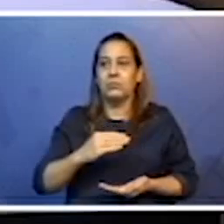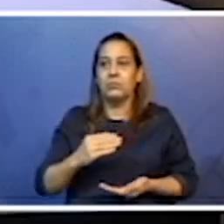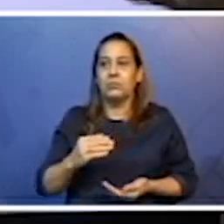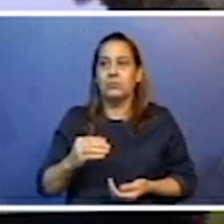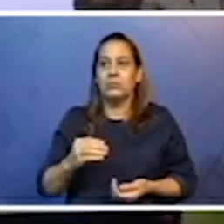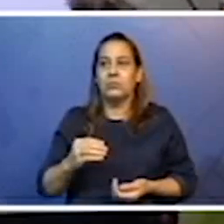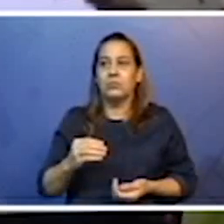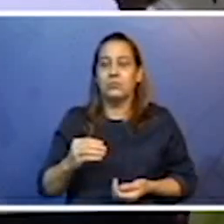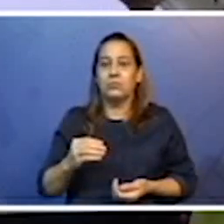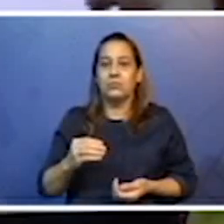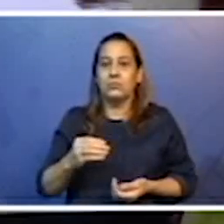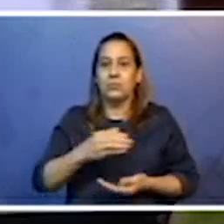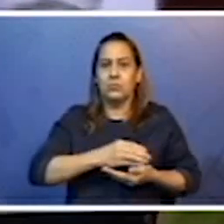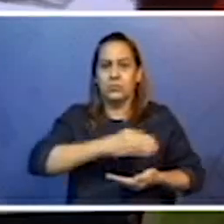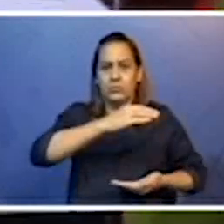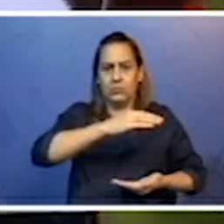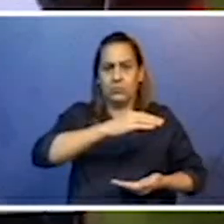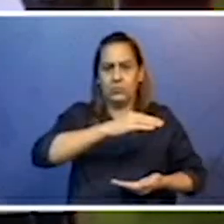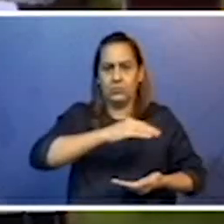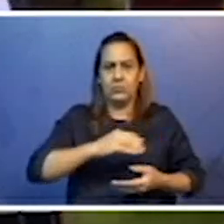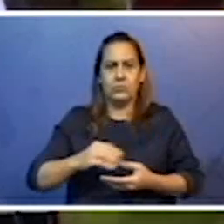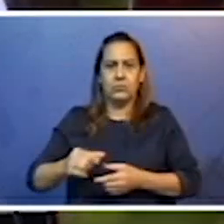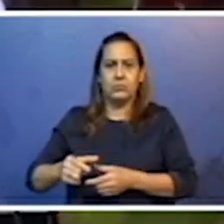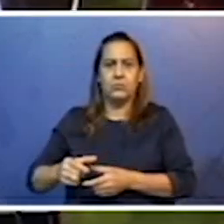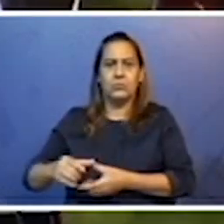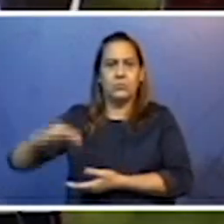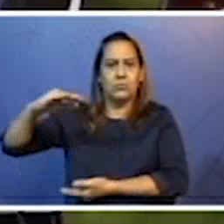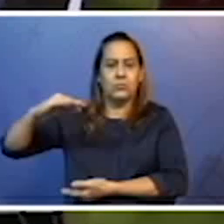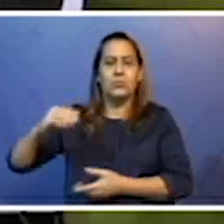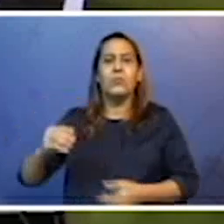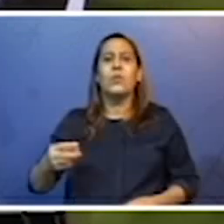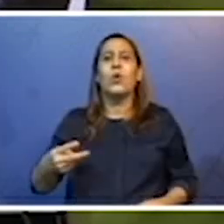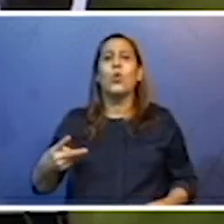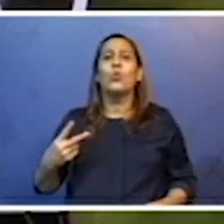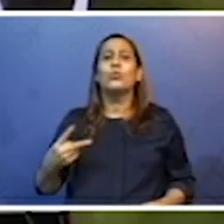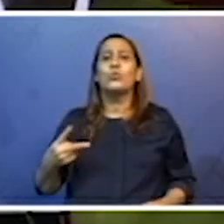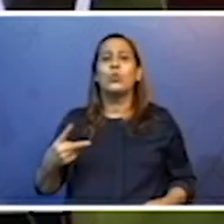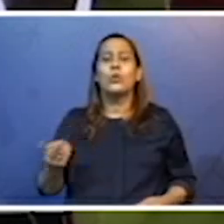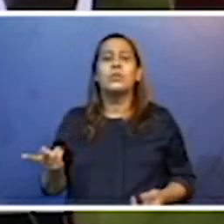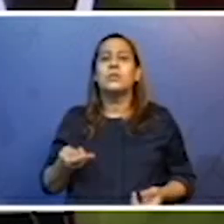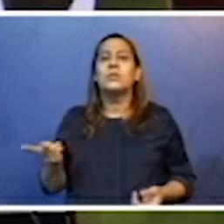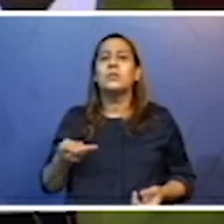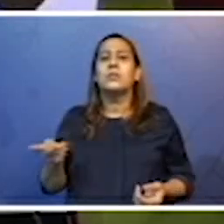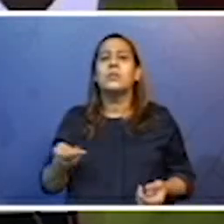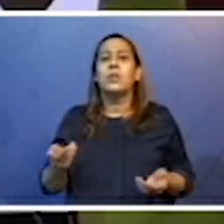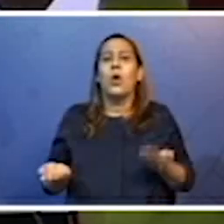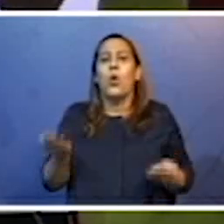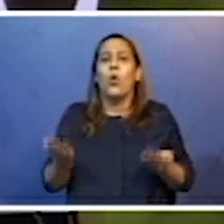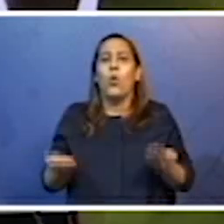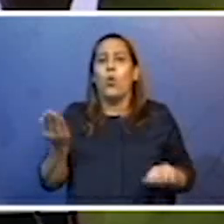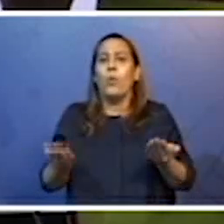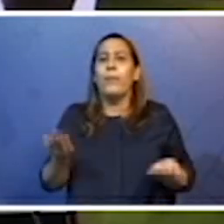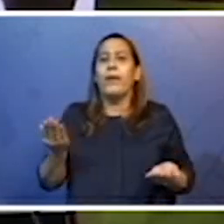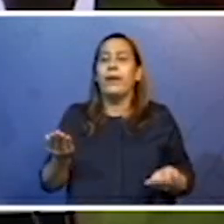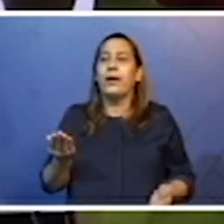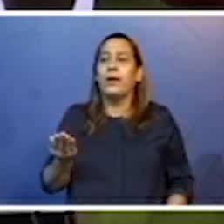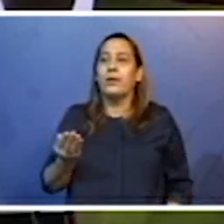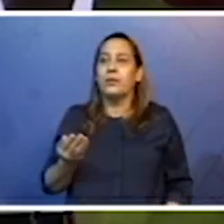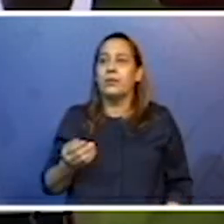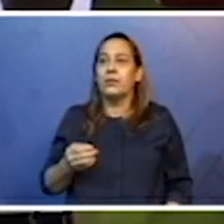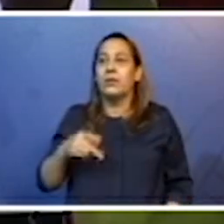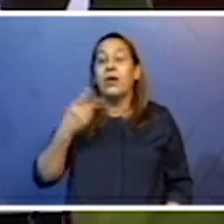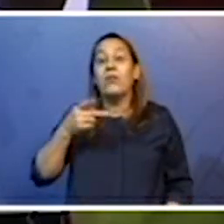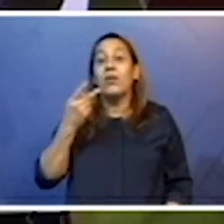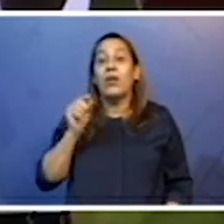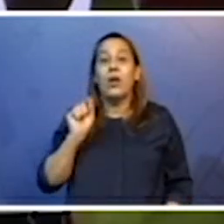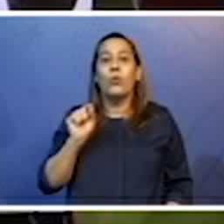eu posso dizer desses dois recipientes aqui, ó? Coube apenas uma vez o recipiente A no recipiente